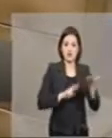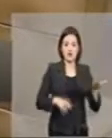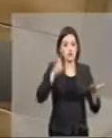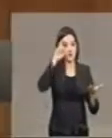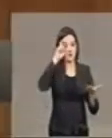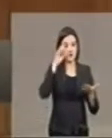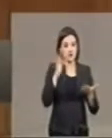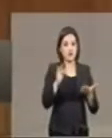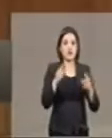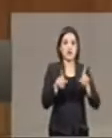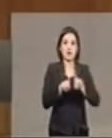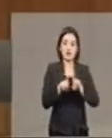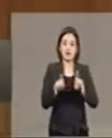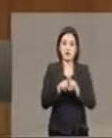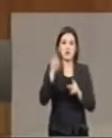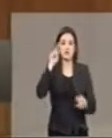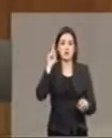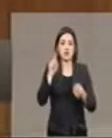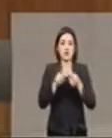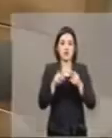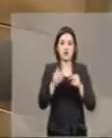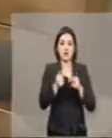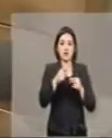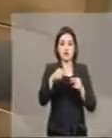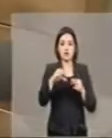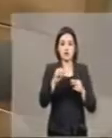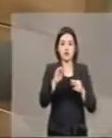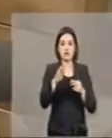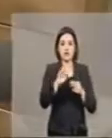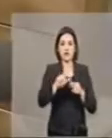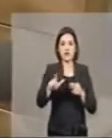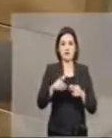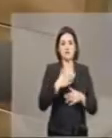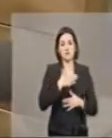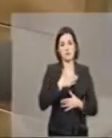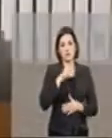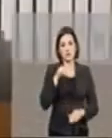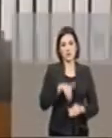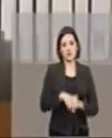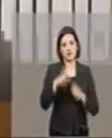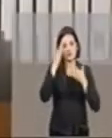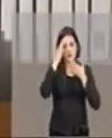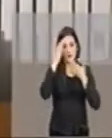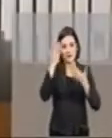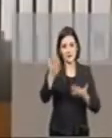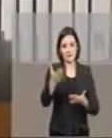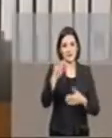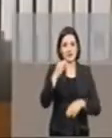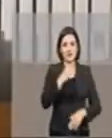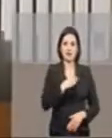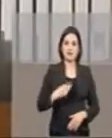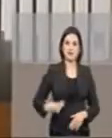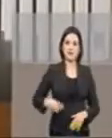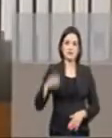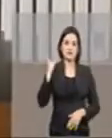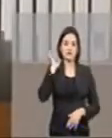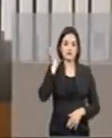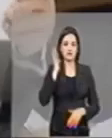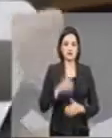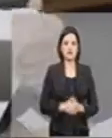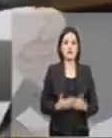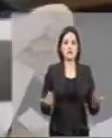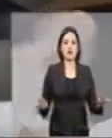e procedente a ação cautelar. É o voto. Agradeço, ministra Rosa Weber. Como voto, ministro Luiz Fux. Senhor